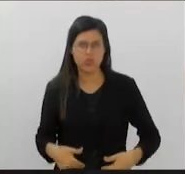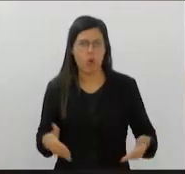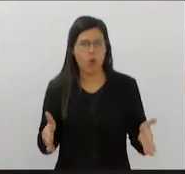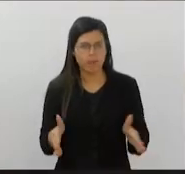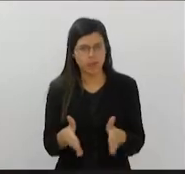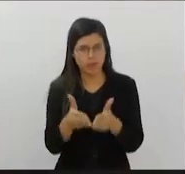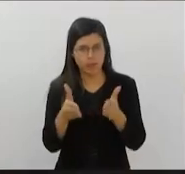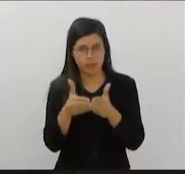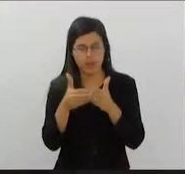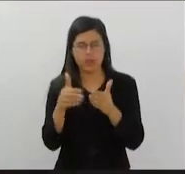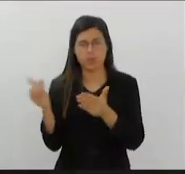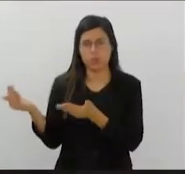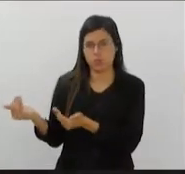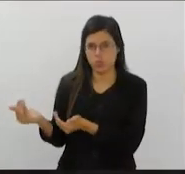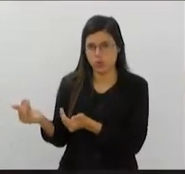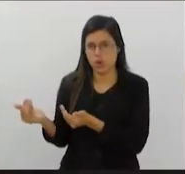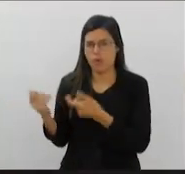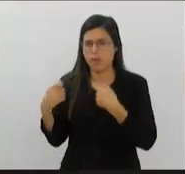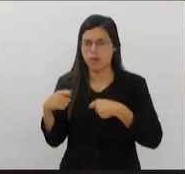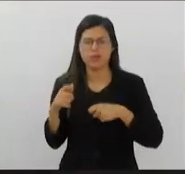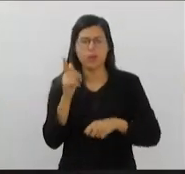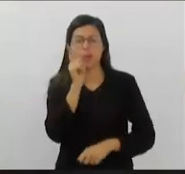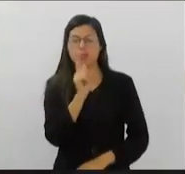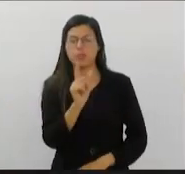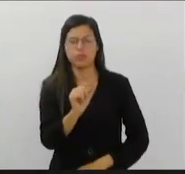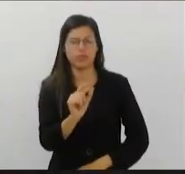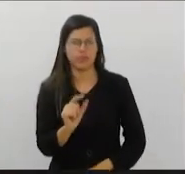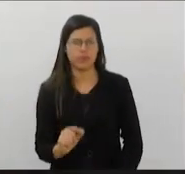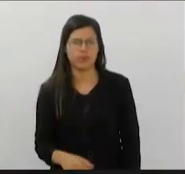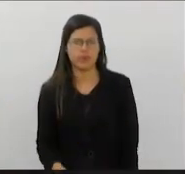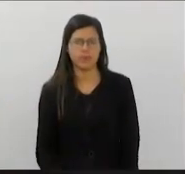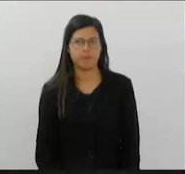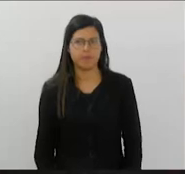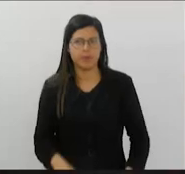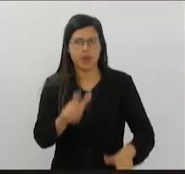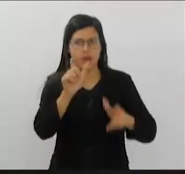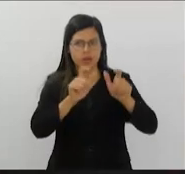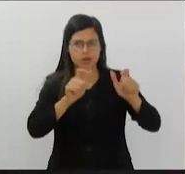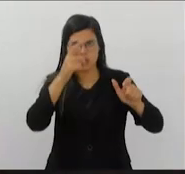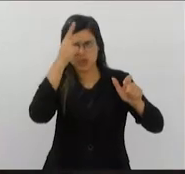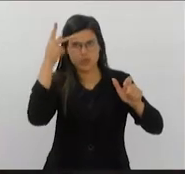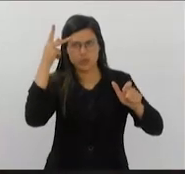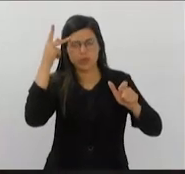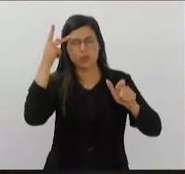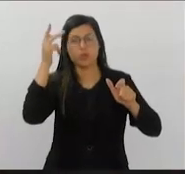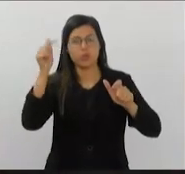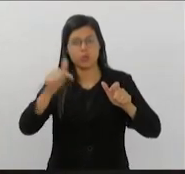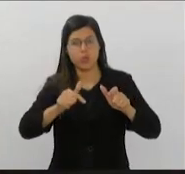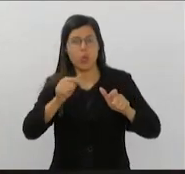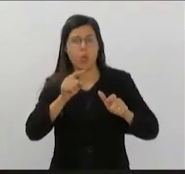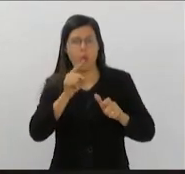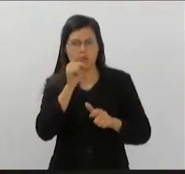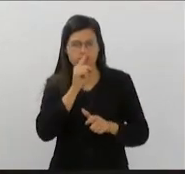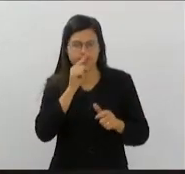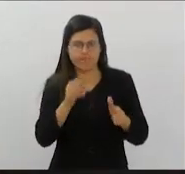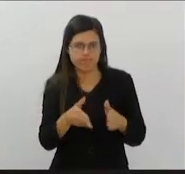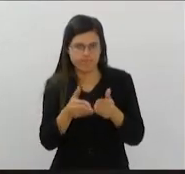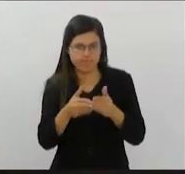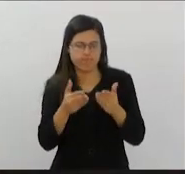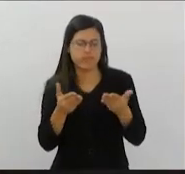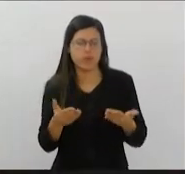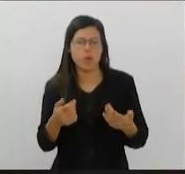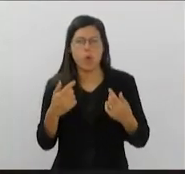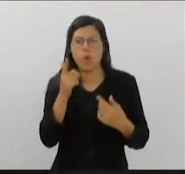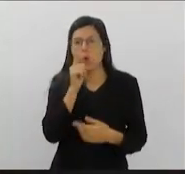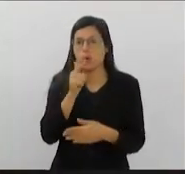entre a juventude, a gente precisa conseguir que as pessoas que se encontram em situação de vulnerabilidade socioeconômica consigam